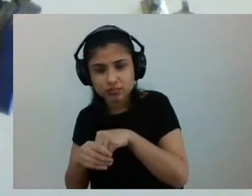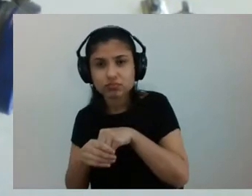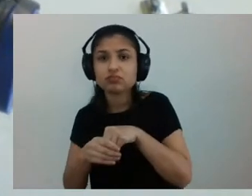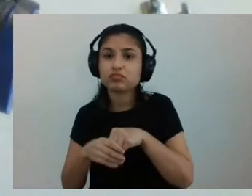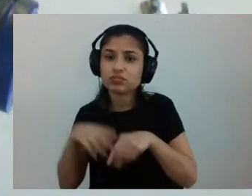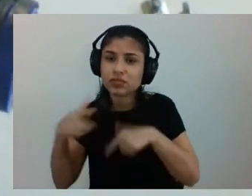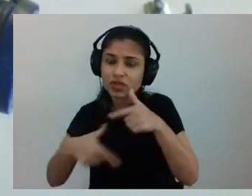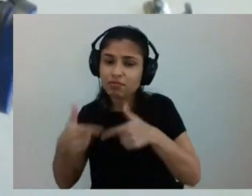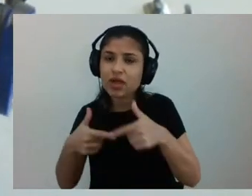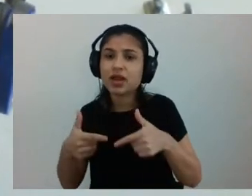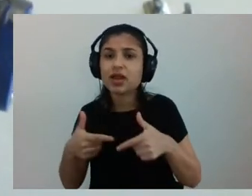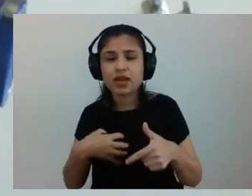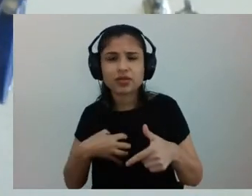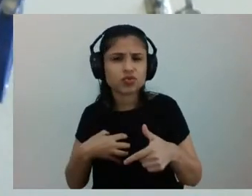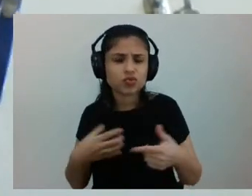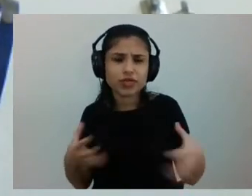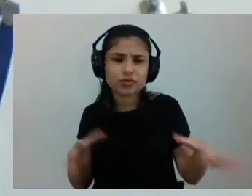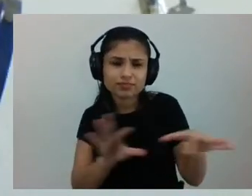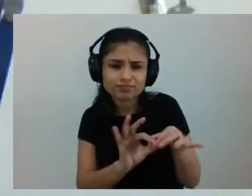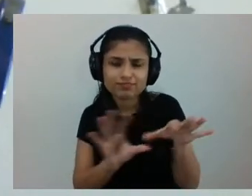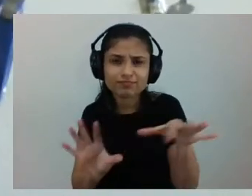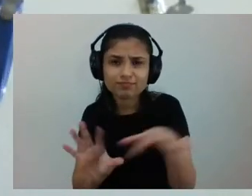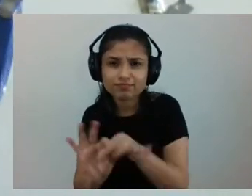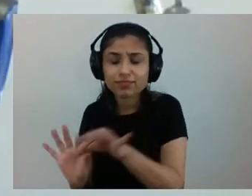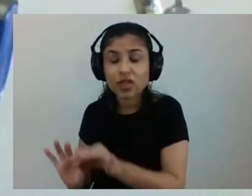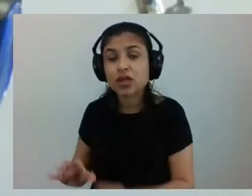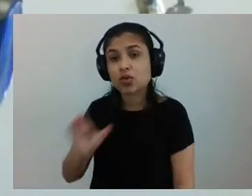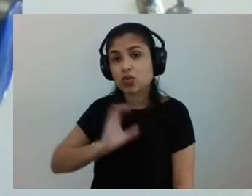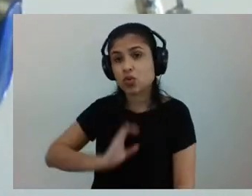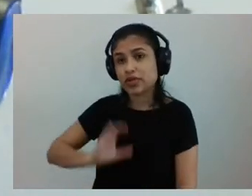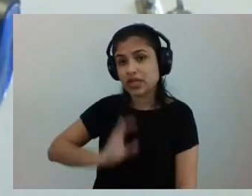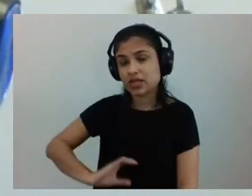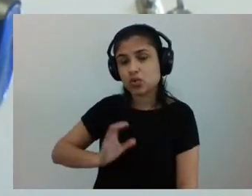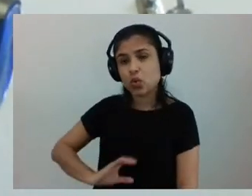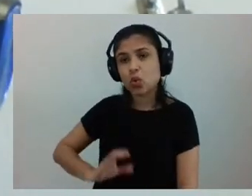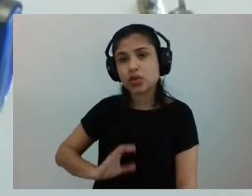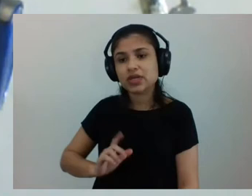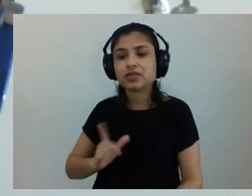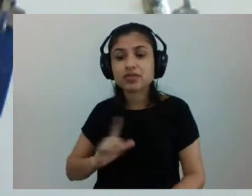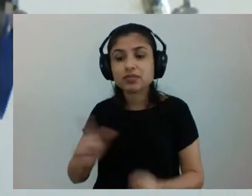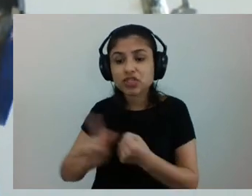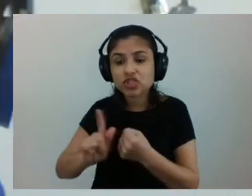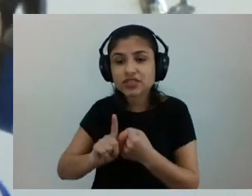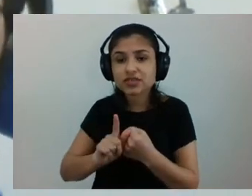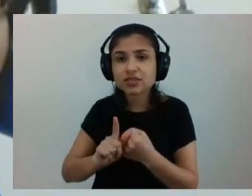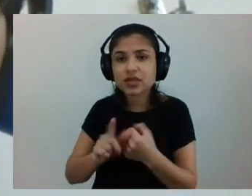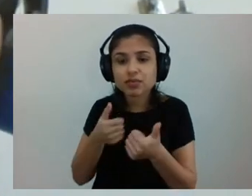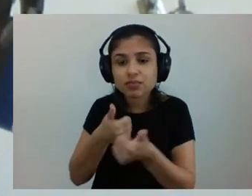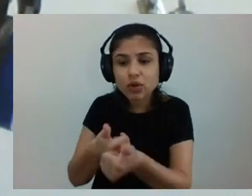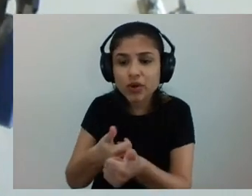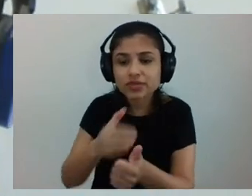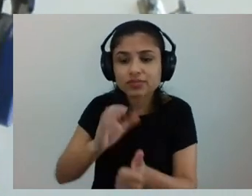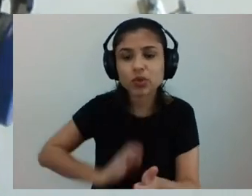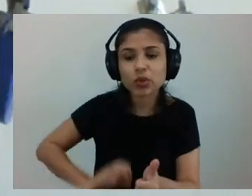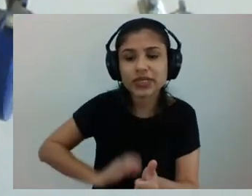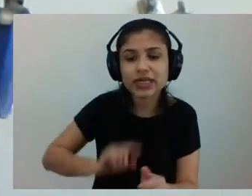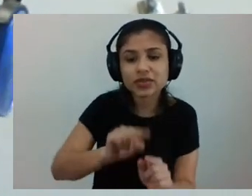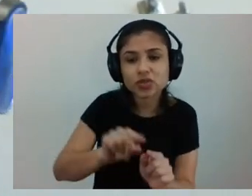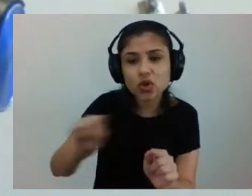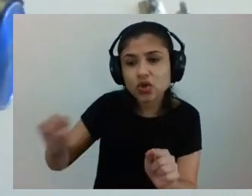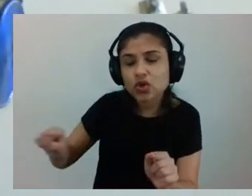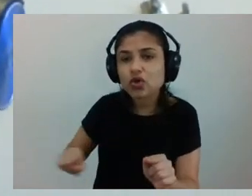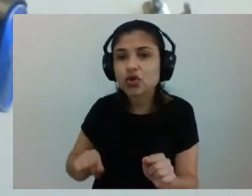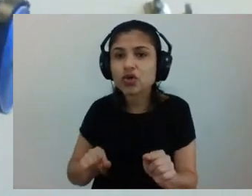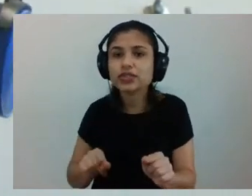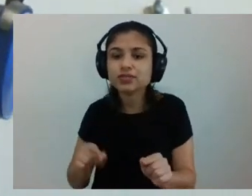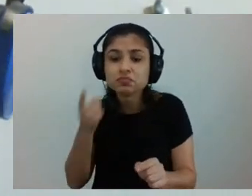aos coordenadores, ter uma gestão mais próxima aos coordenadores, avaliando as suas dificuldades, né, em relação ao